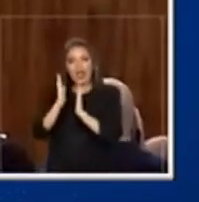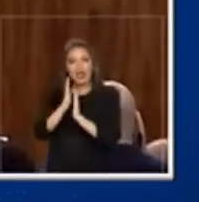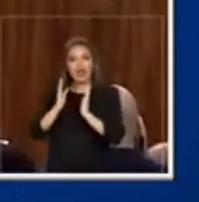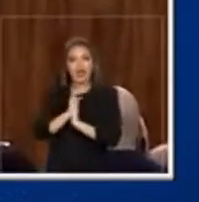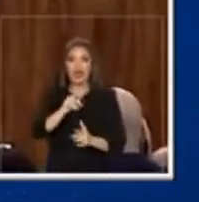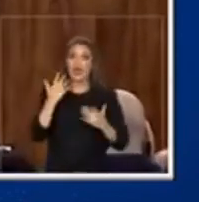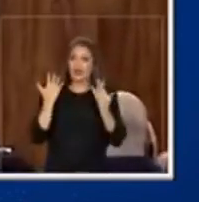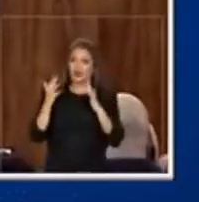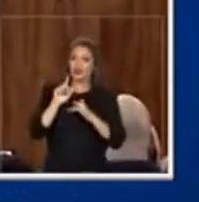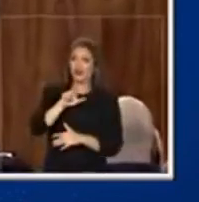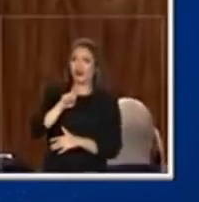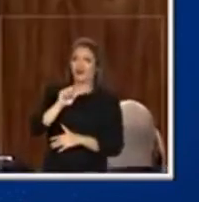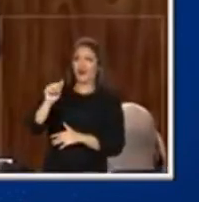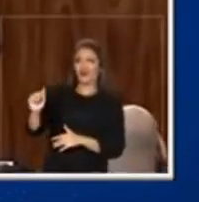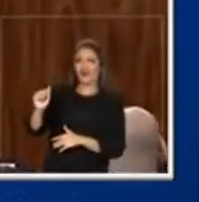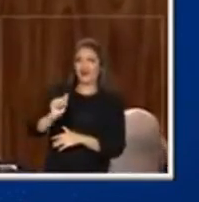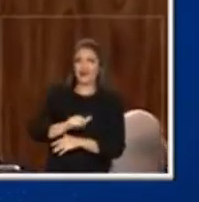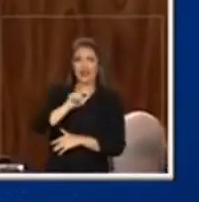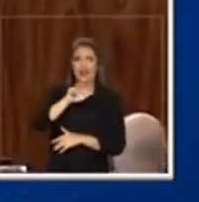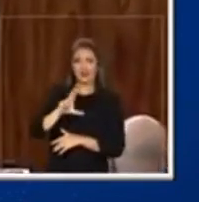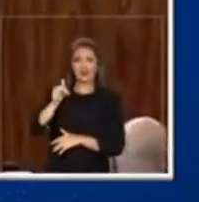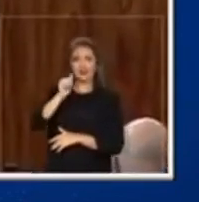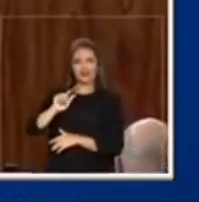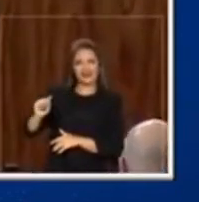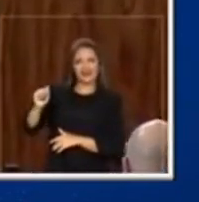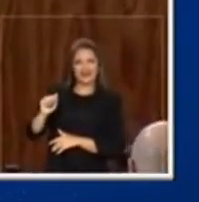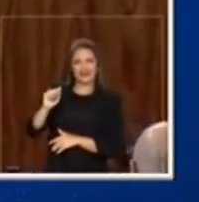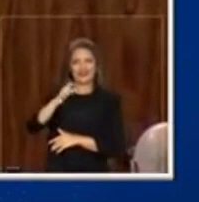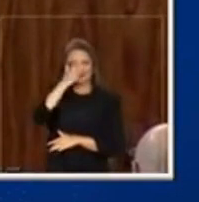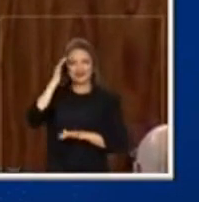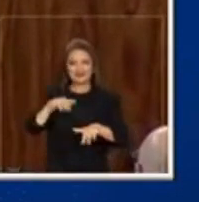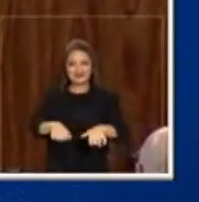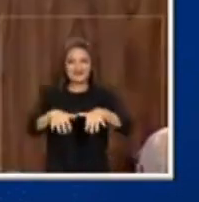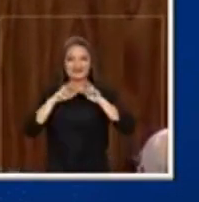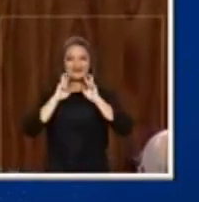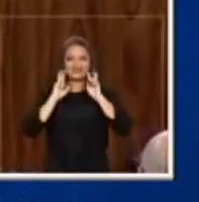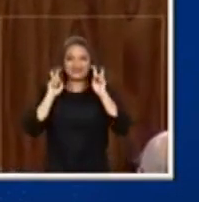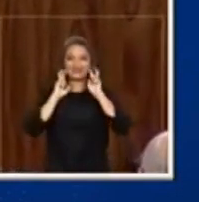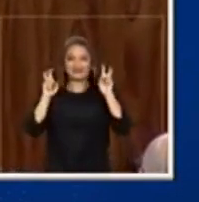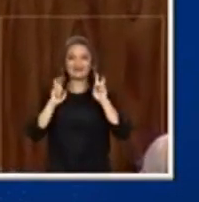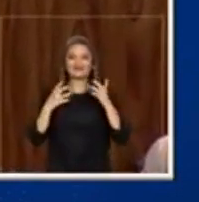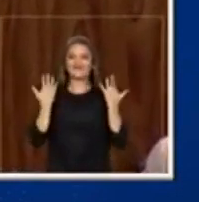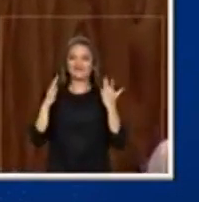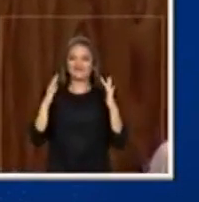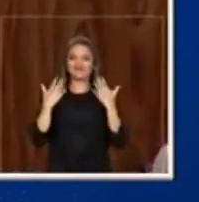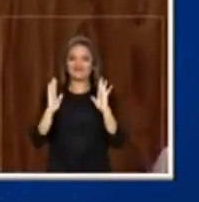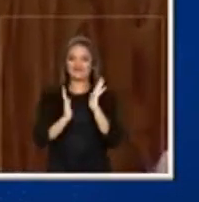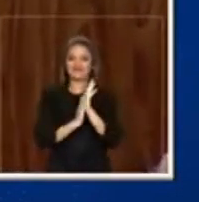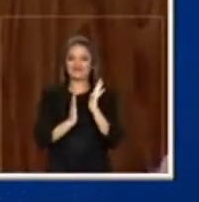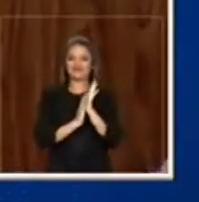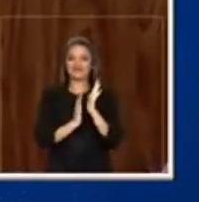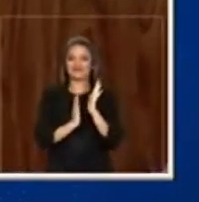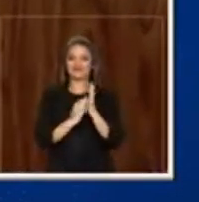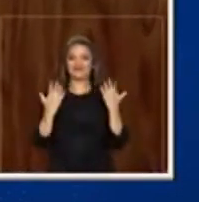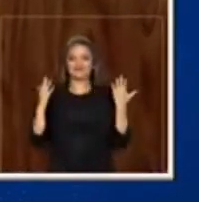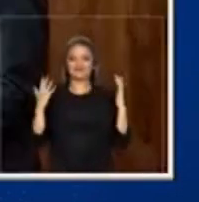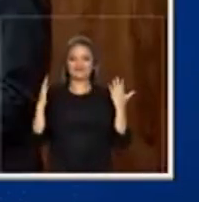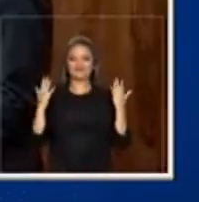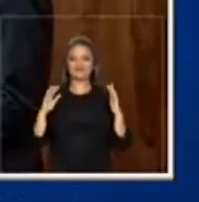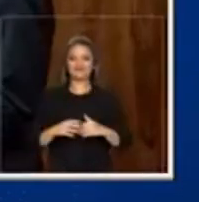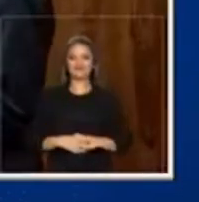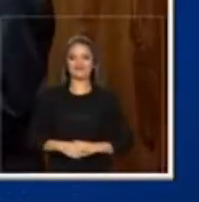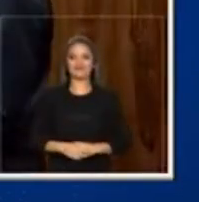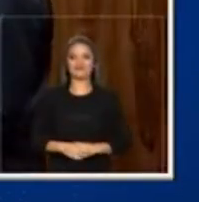avesso. É um dia que, para muitos milhões de brasileiros, trabalhadores, donas de